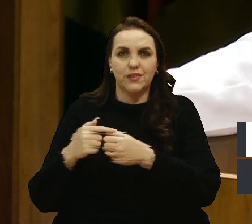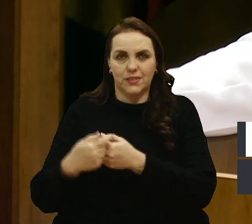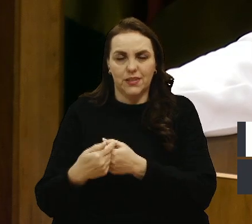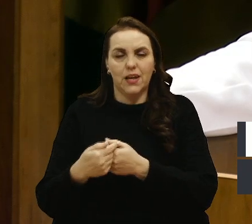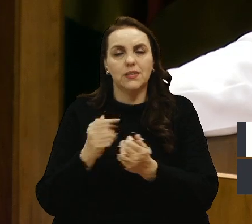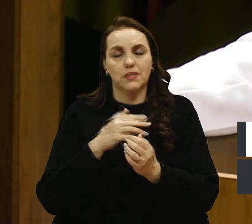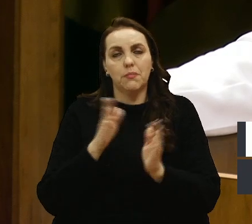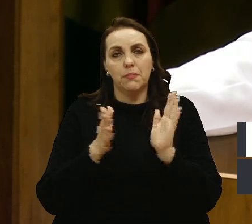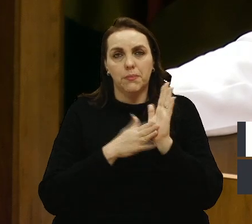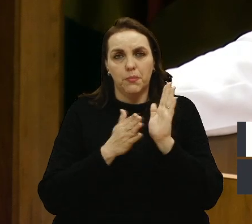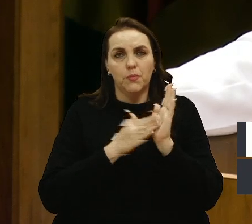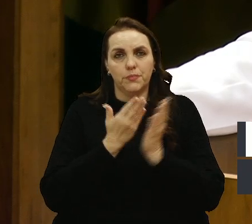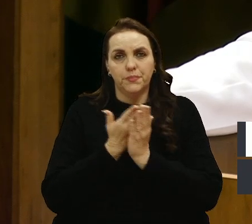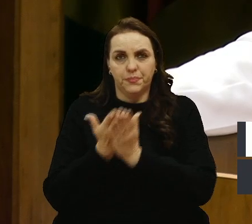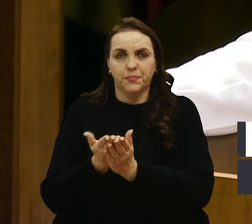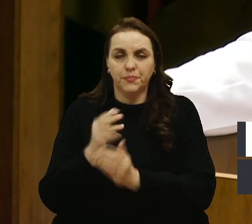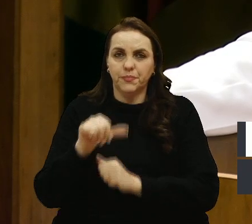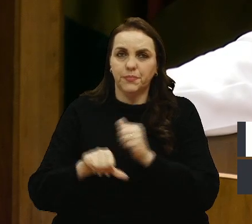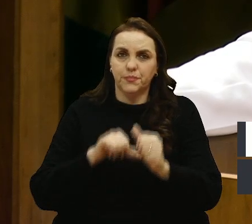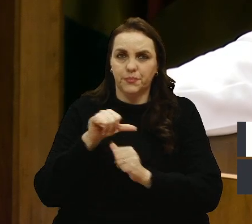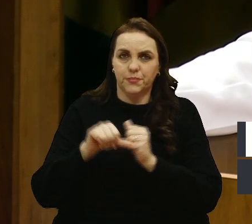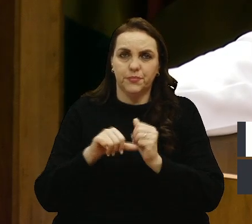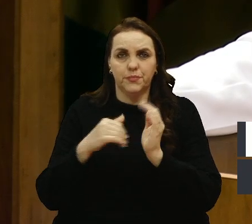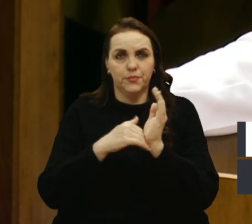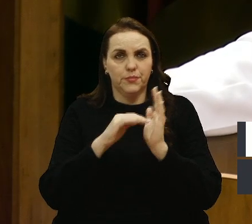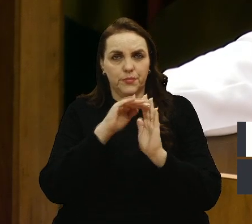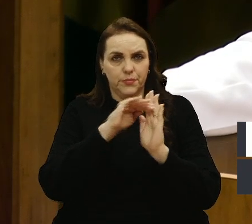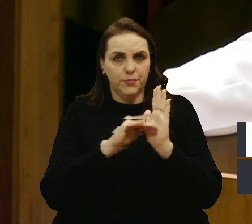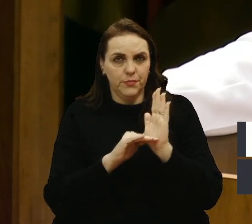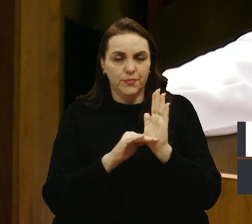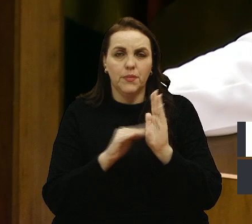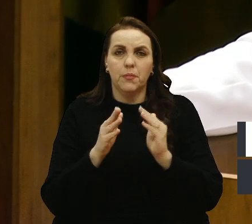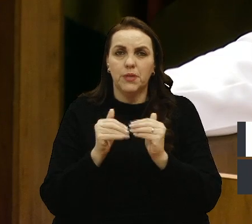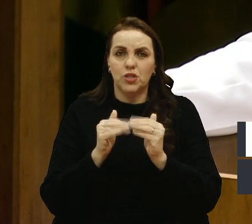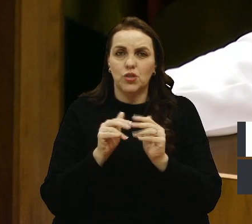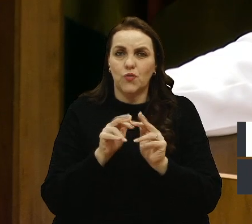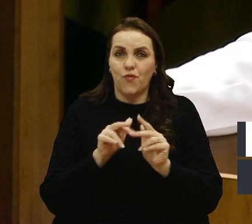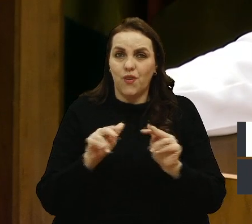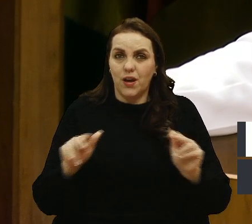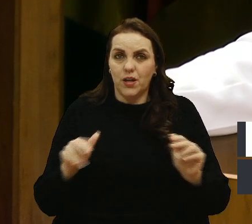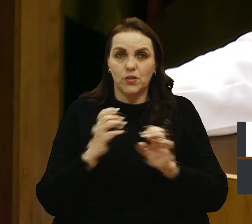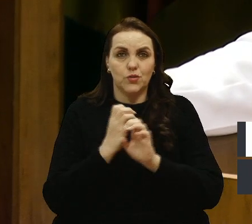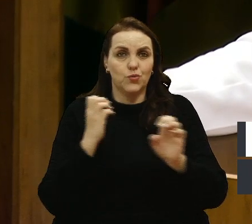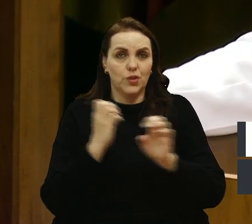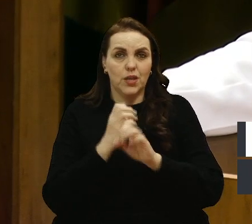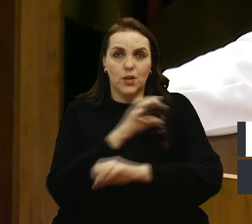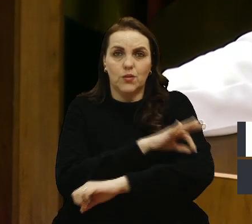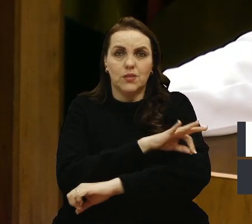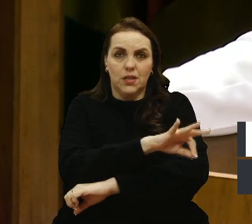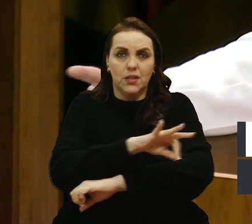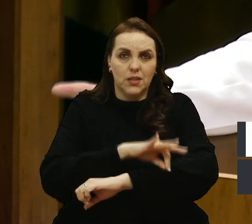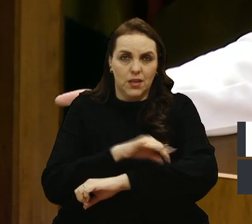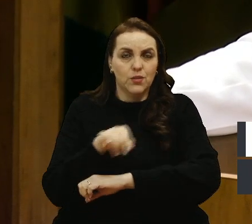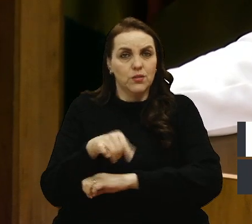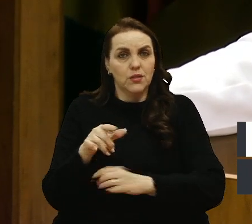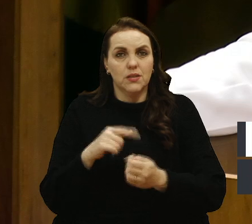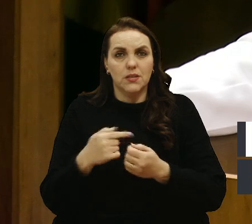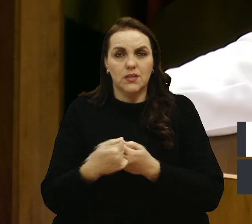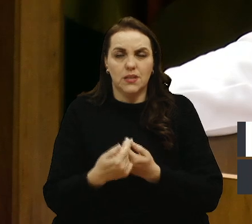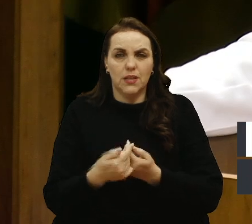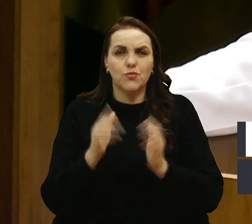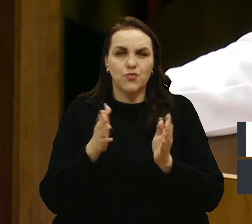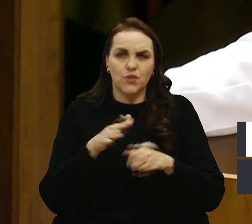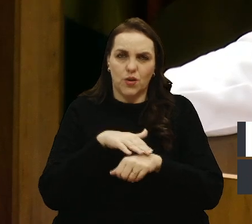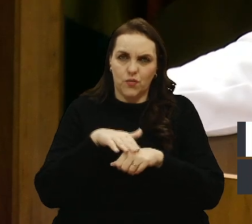de mudança do Código de Edificações por solicitação de diversos engenheiros e arquitetos da nossa cidade, e já conversamos